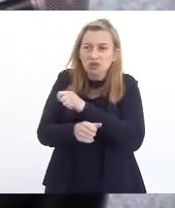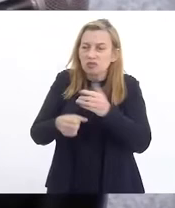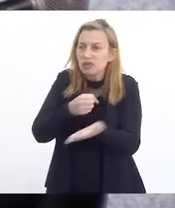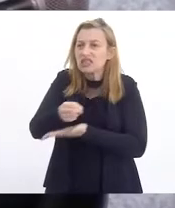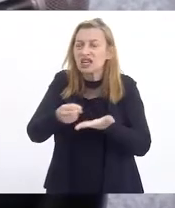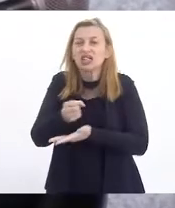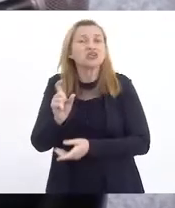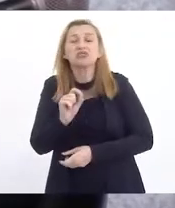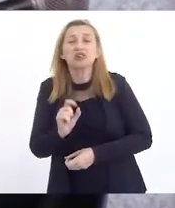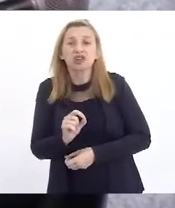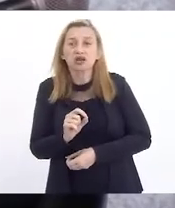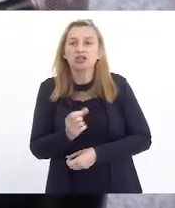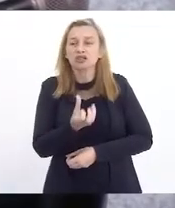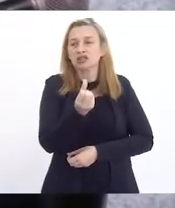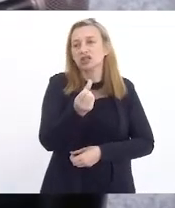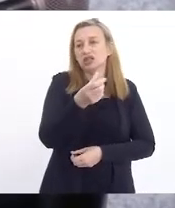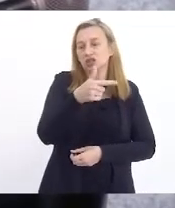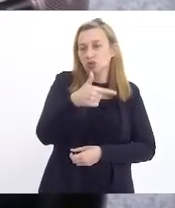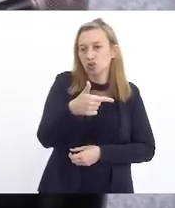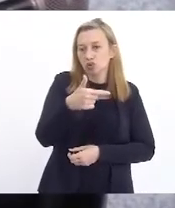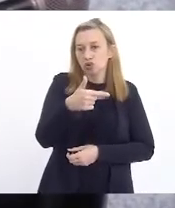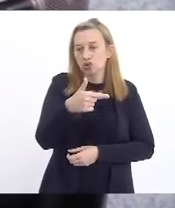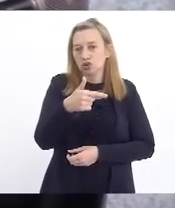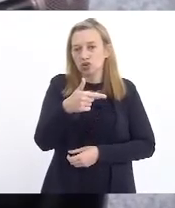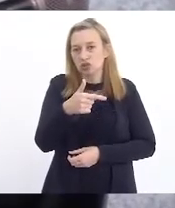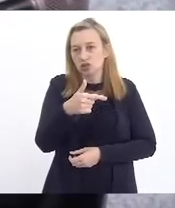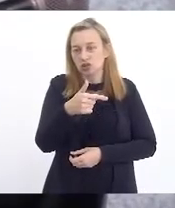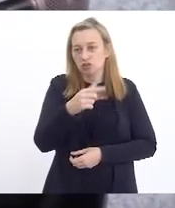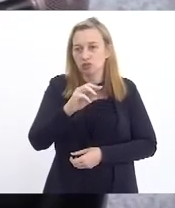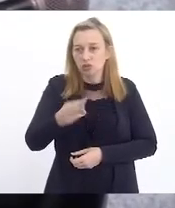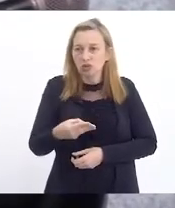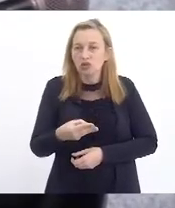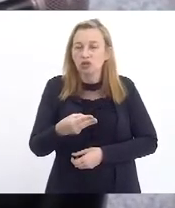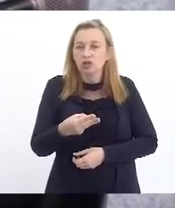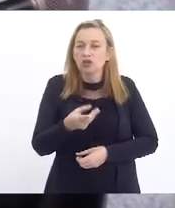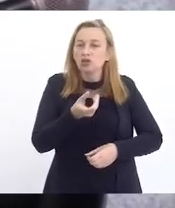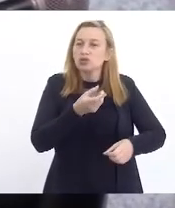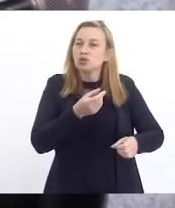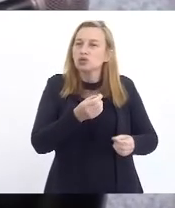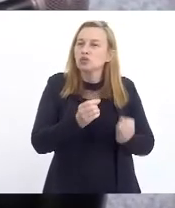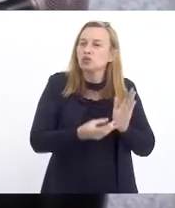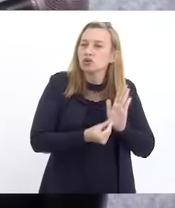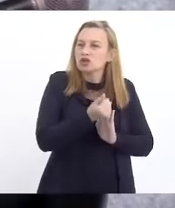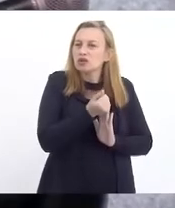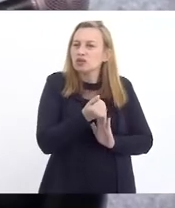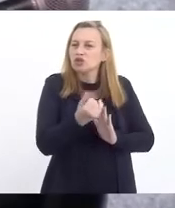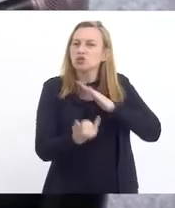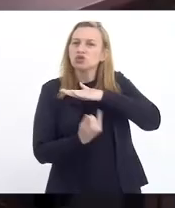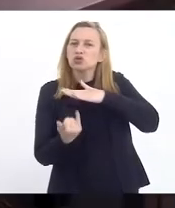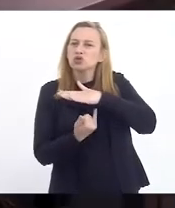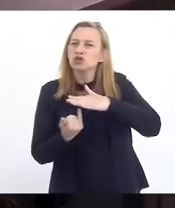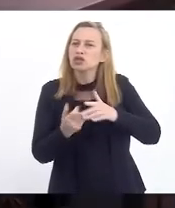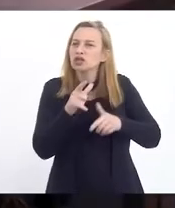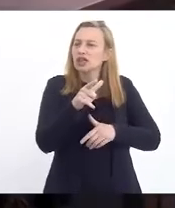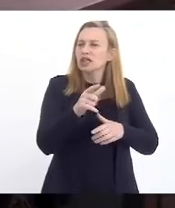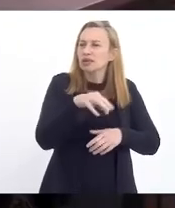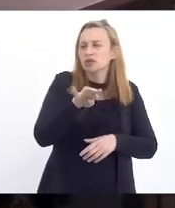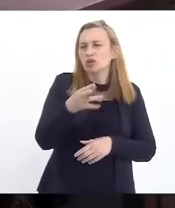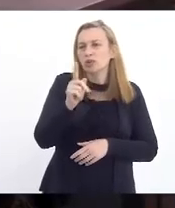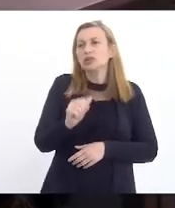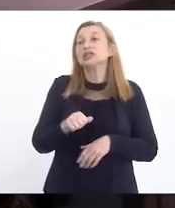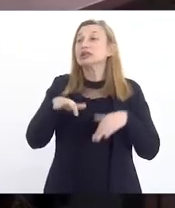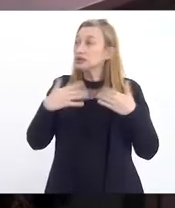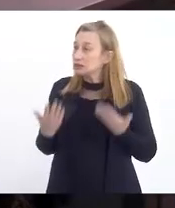62 milhões previstos no orçamento 2022 no orçamento do Instituto lá da região metropolitana. Então,